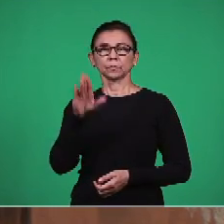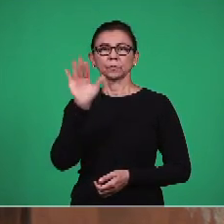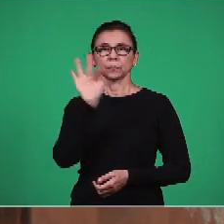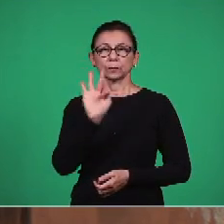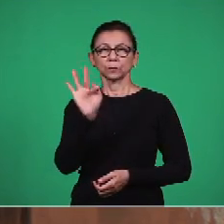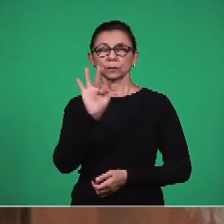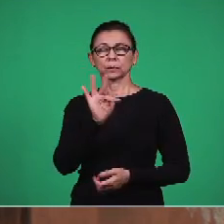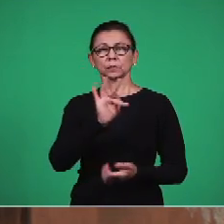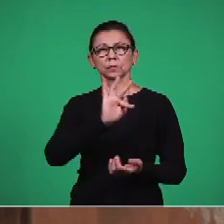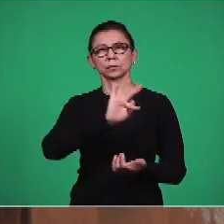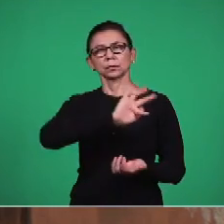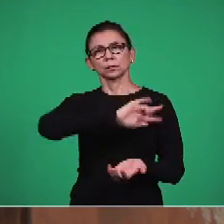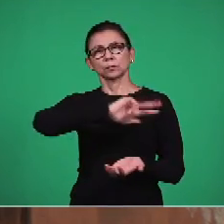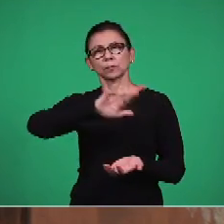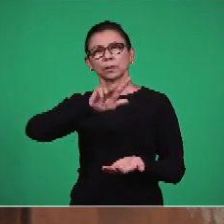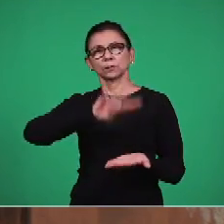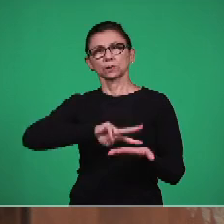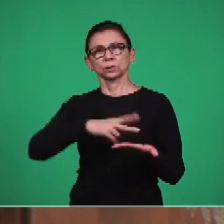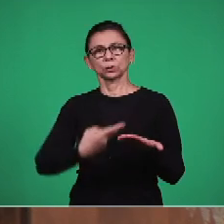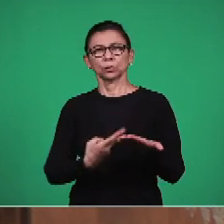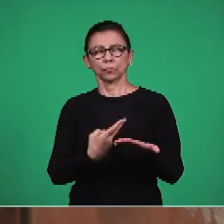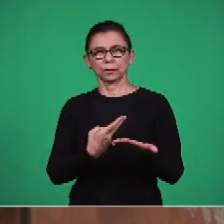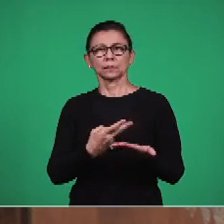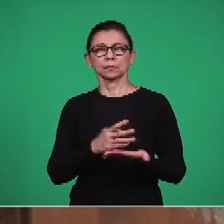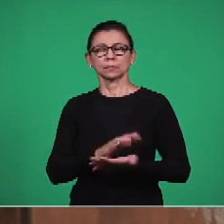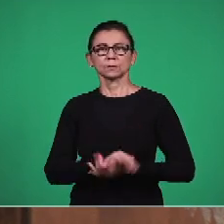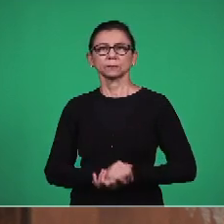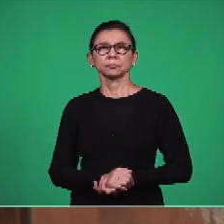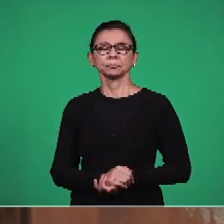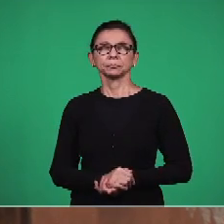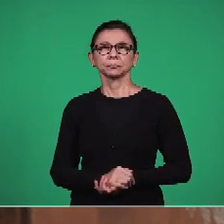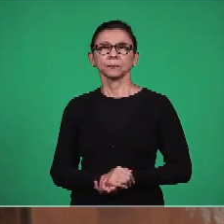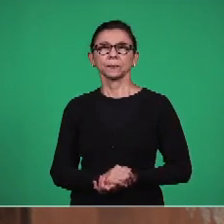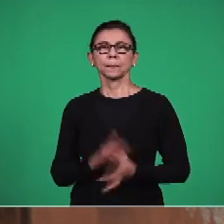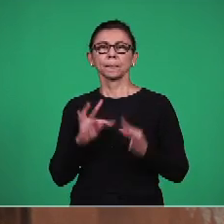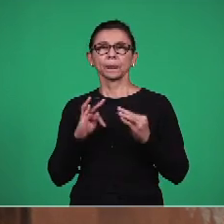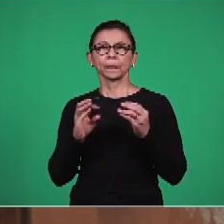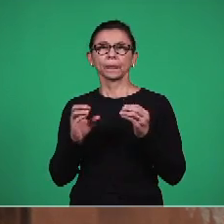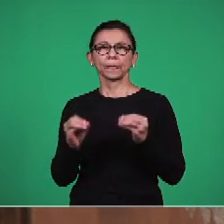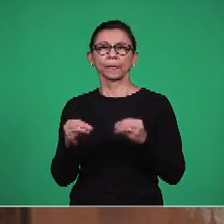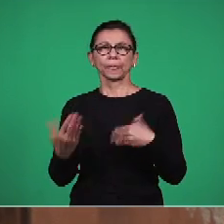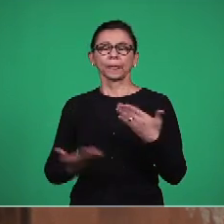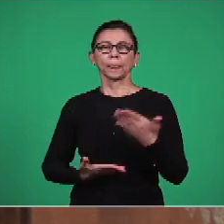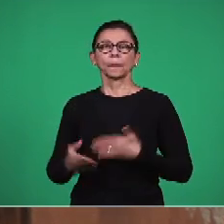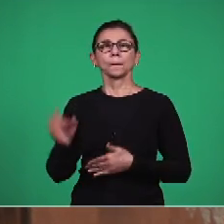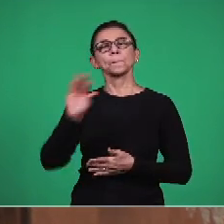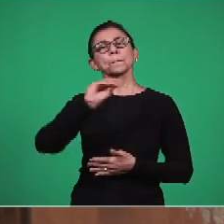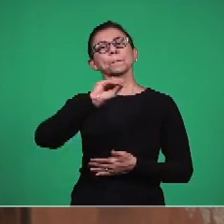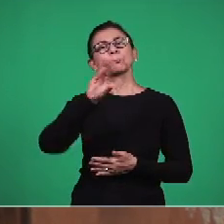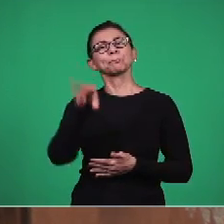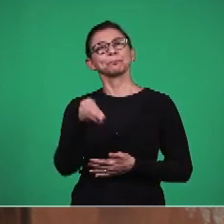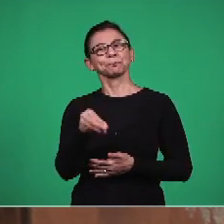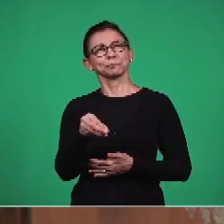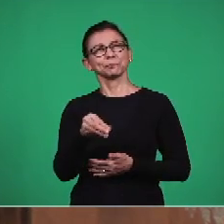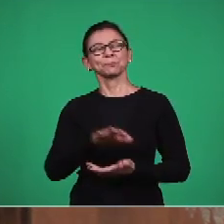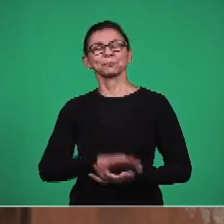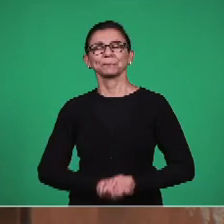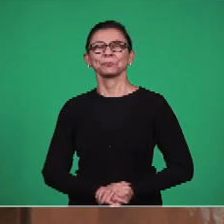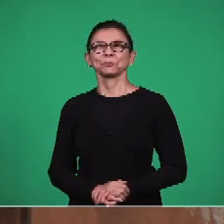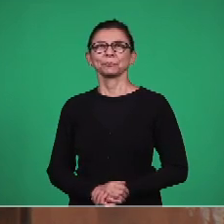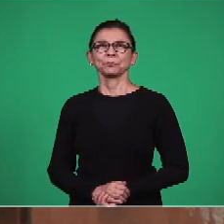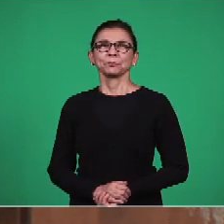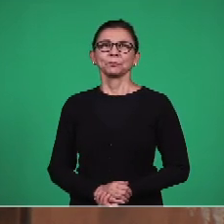idiomas que são retransmitidos ali para os nossos irmãos da África. Meus irmãos, nós sabemos